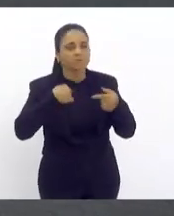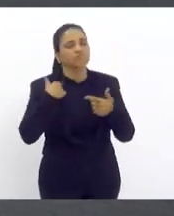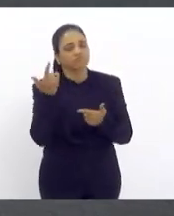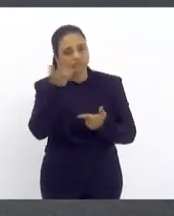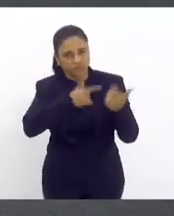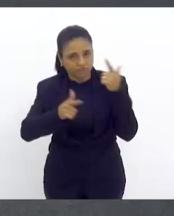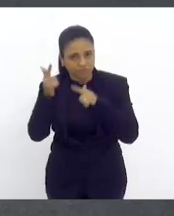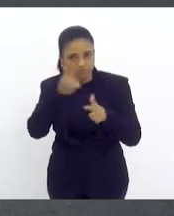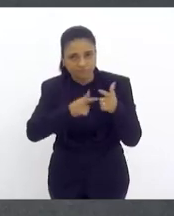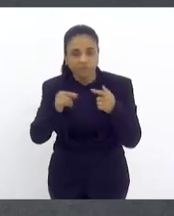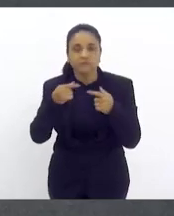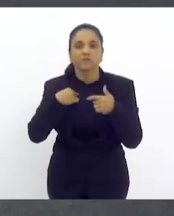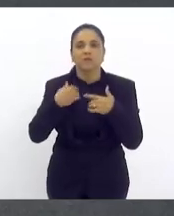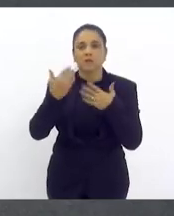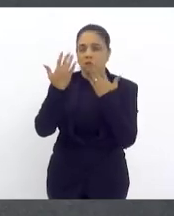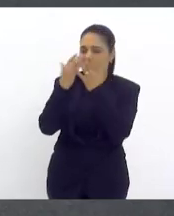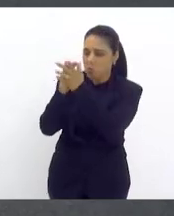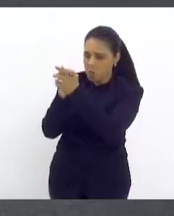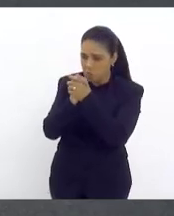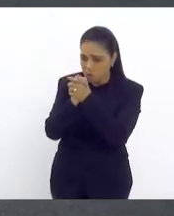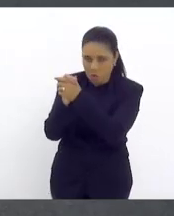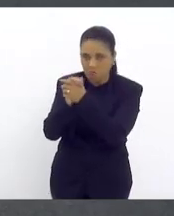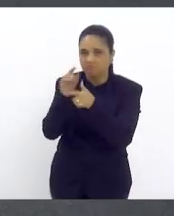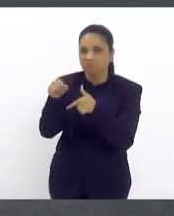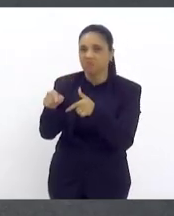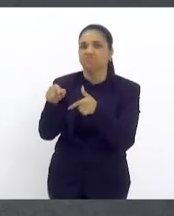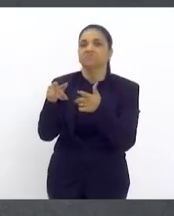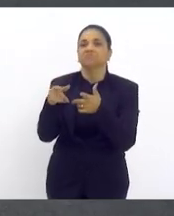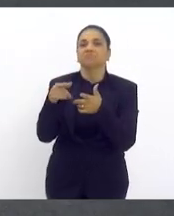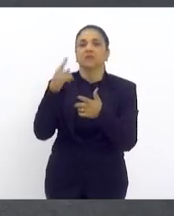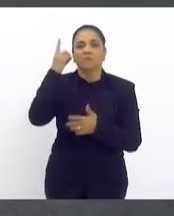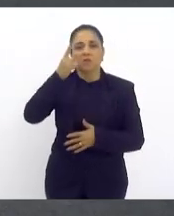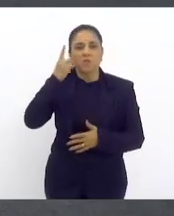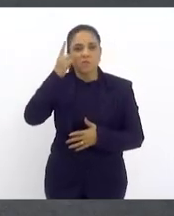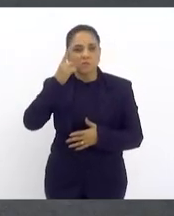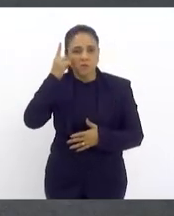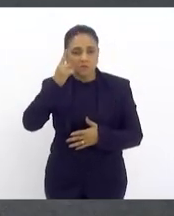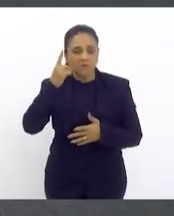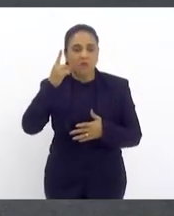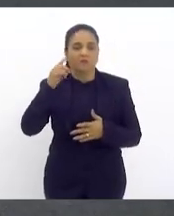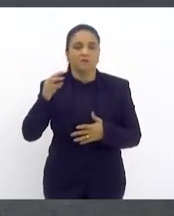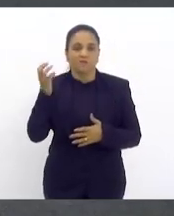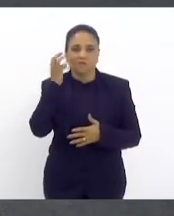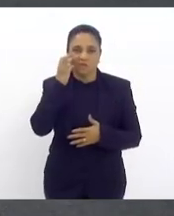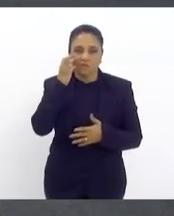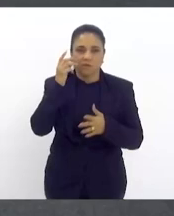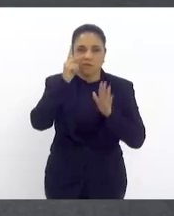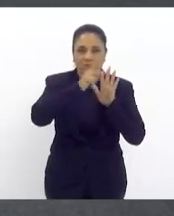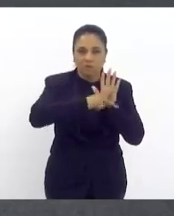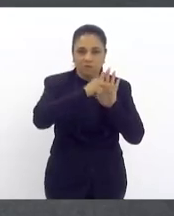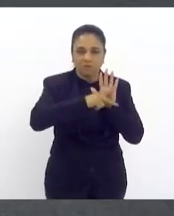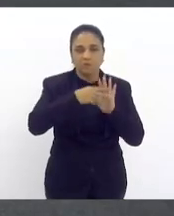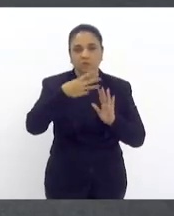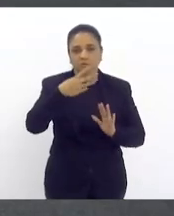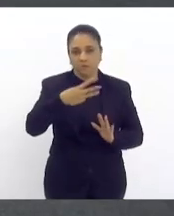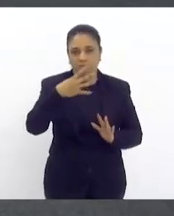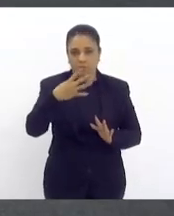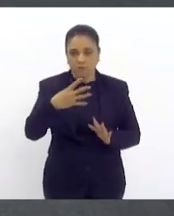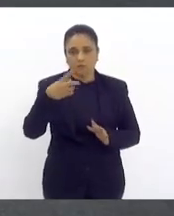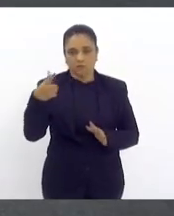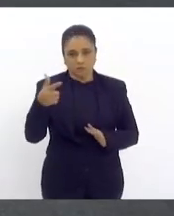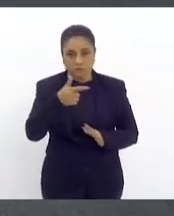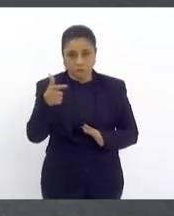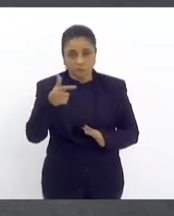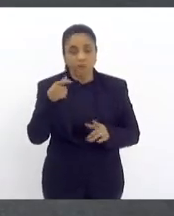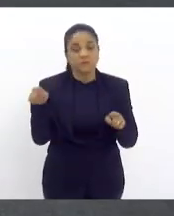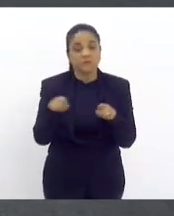quero então elogiar o deputado Valdete Carneiro pelo pelo projeto 3422 e ainda quero dialogar também com